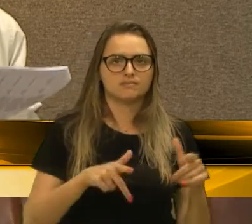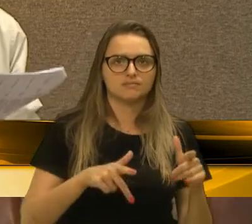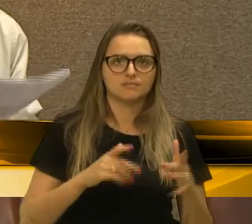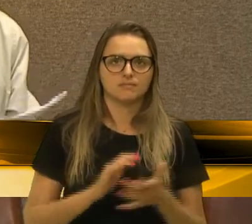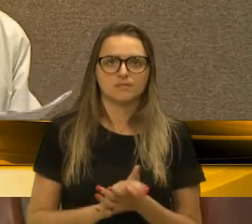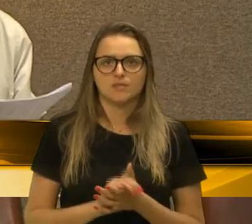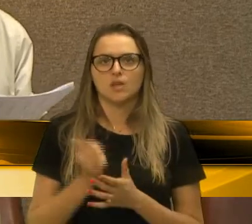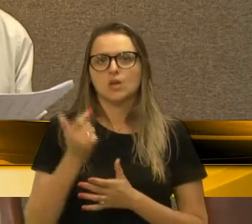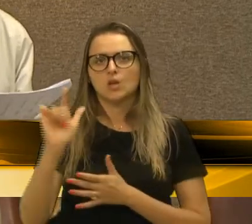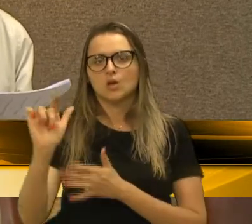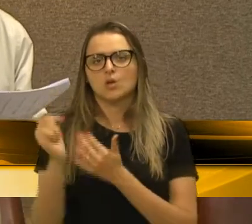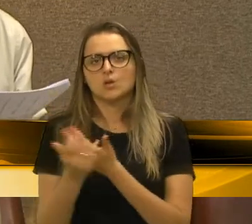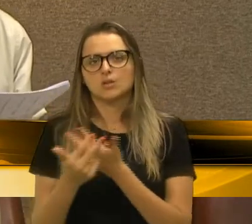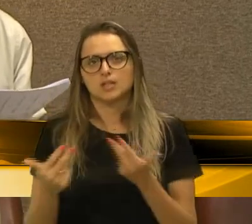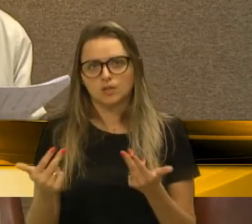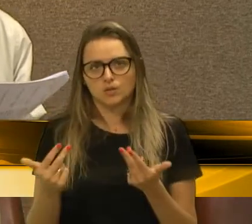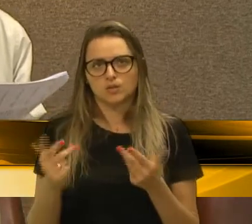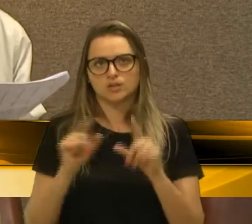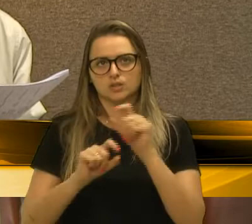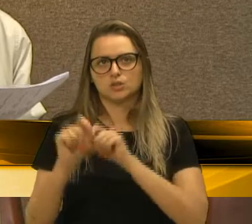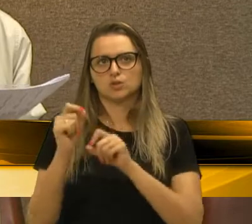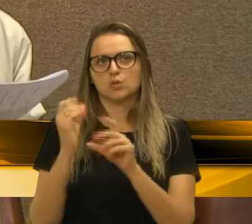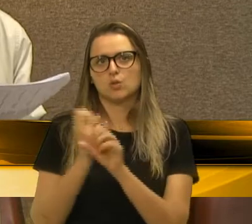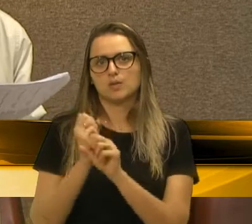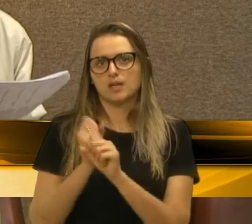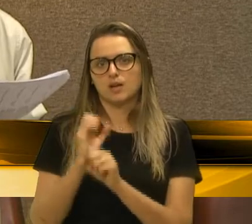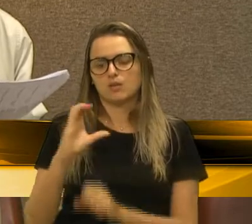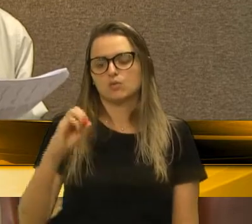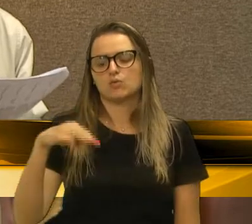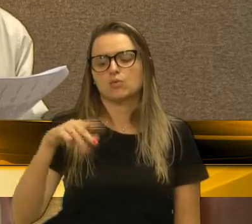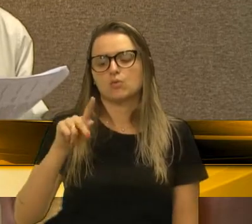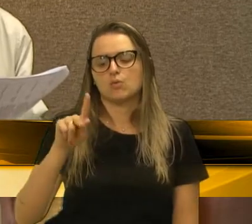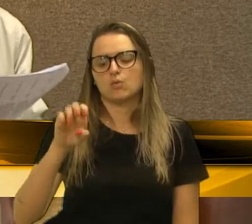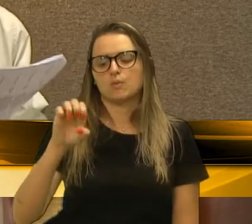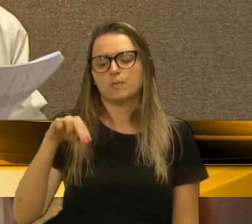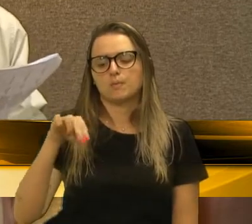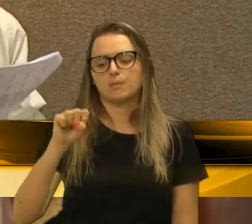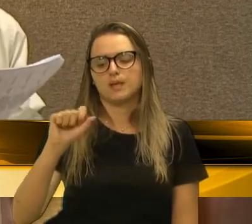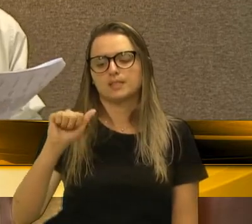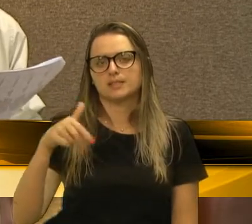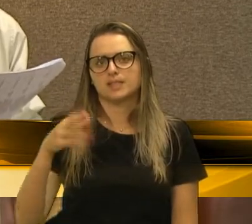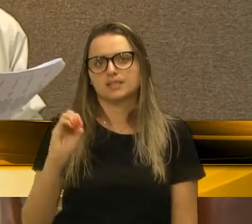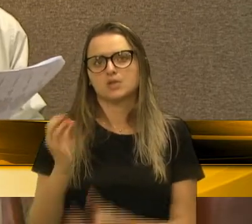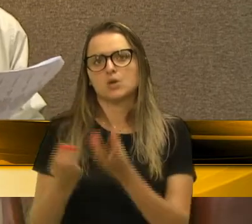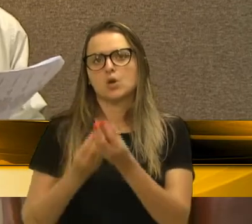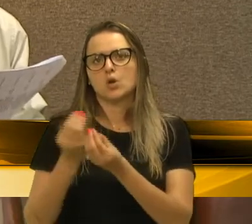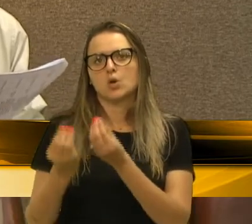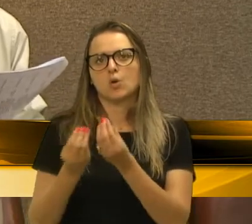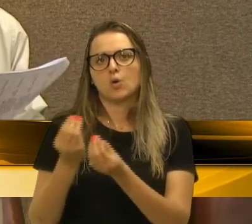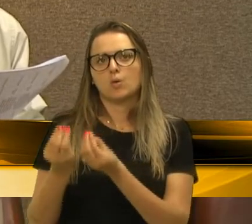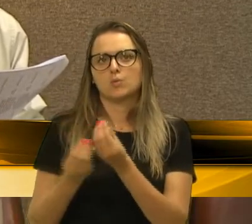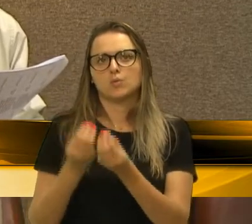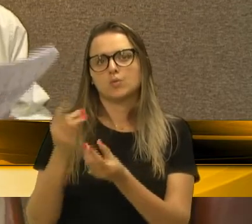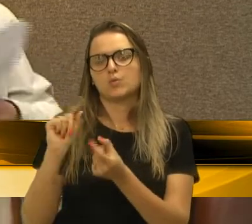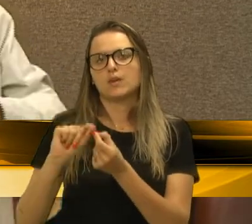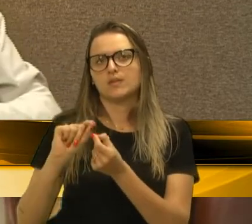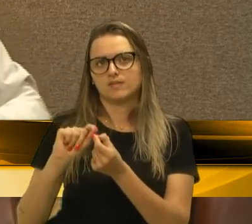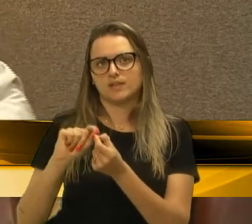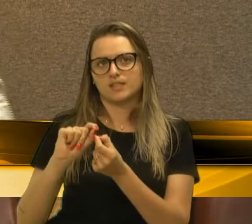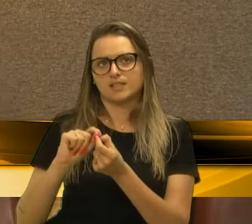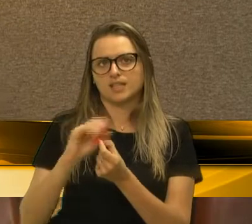Uma outra questão é sobre o cálculo da compensação. Como é que será feito no caso de